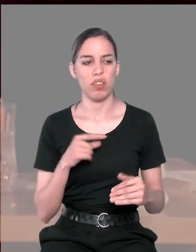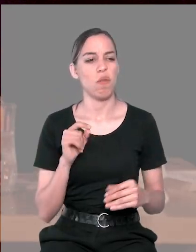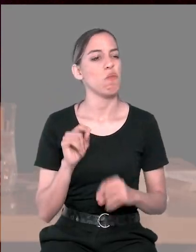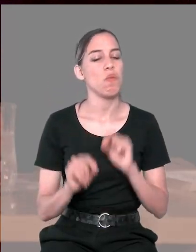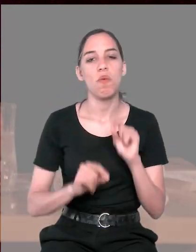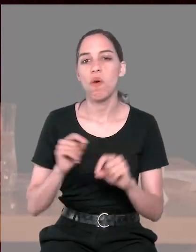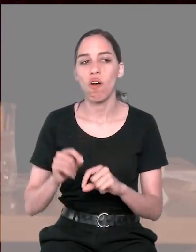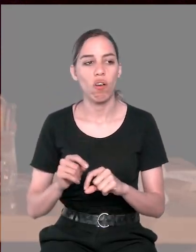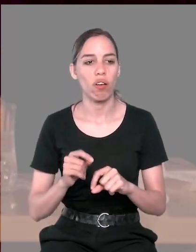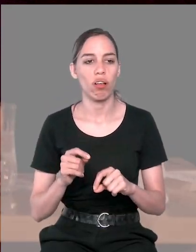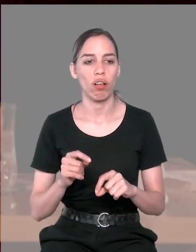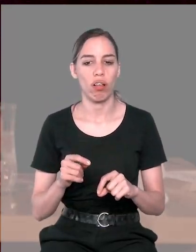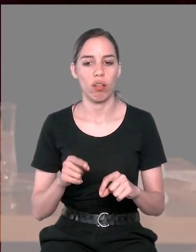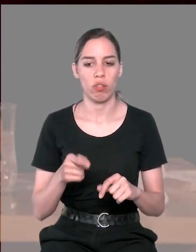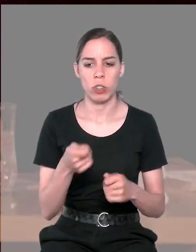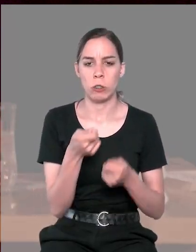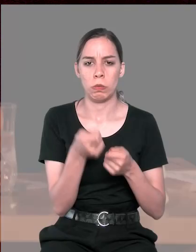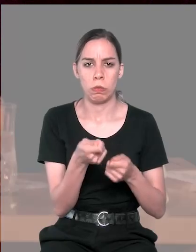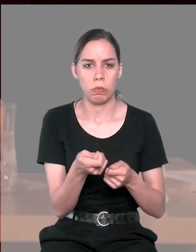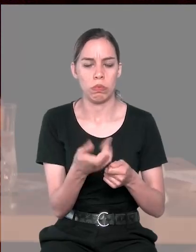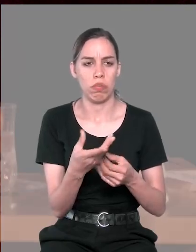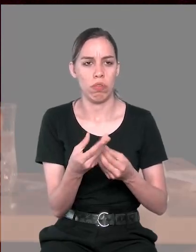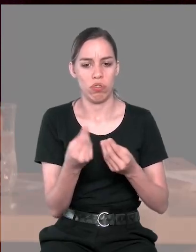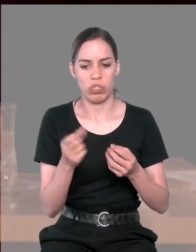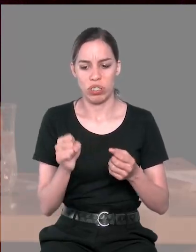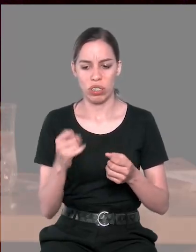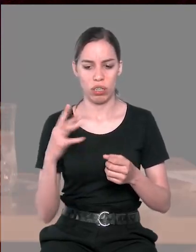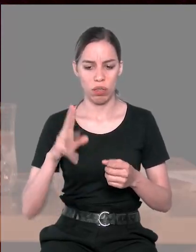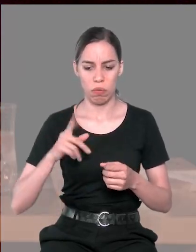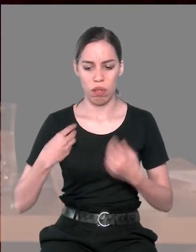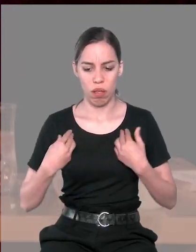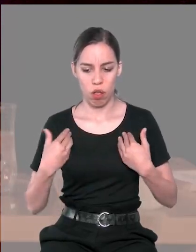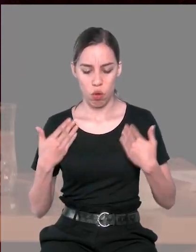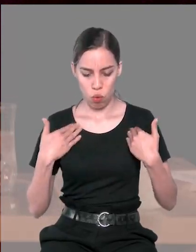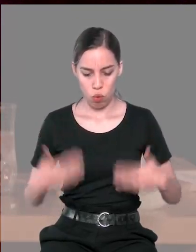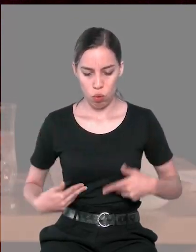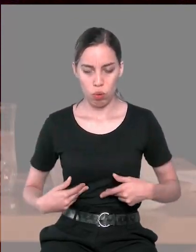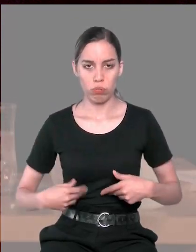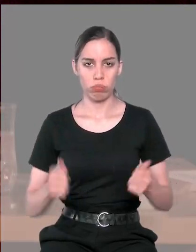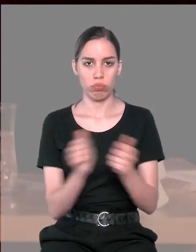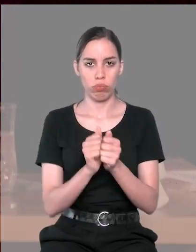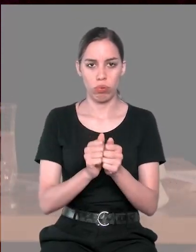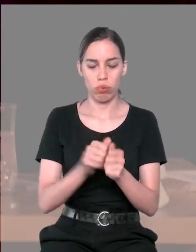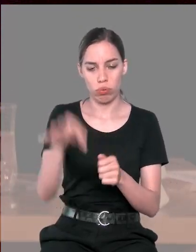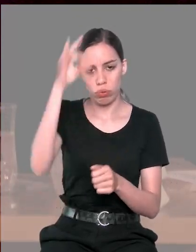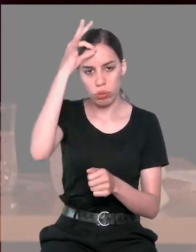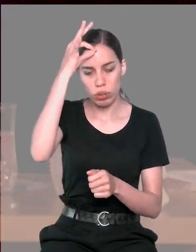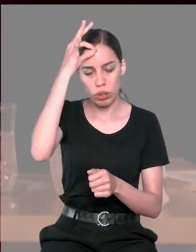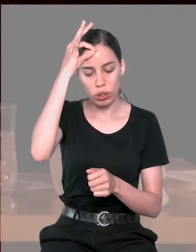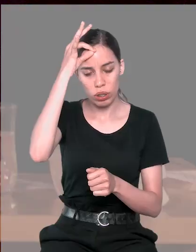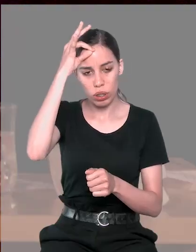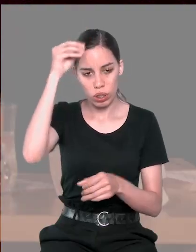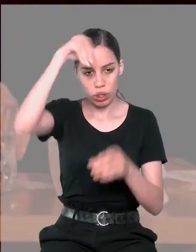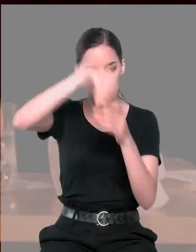são aquelas mãos pensas, o que é aquele palmilhar, se não colocar o corpo e o espírito junto com o mundo.